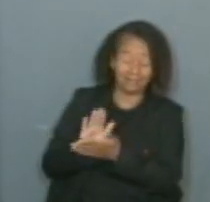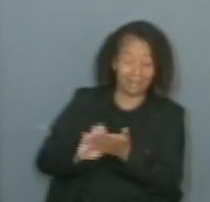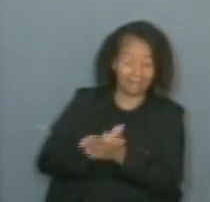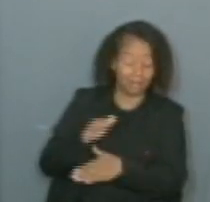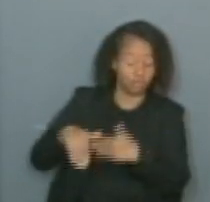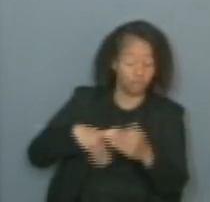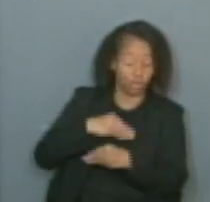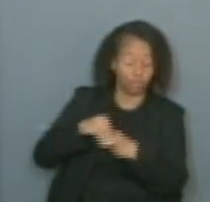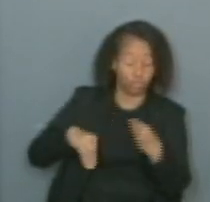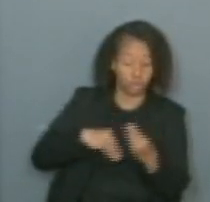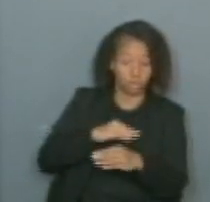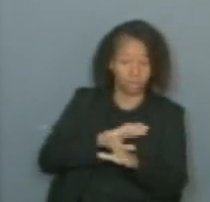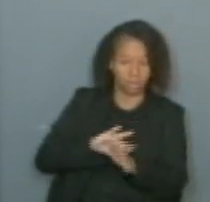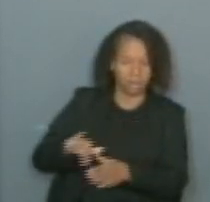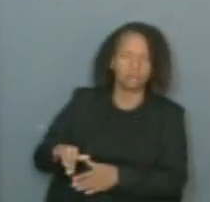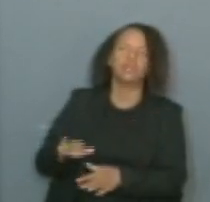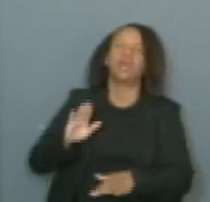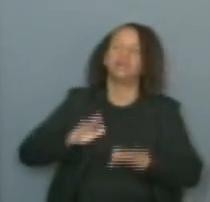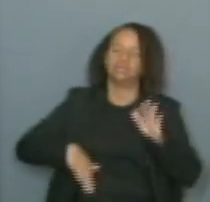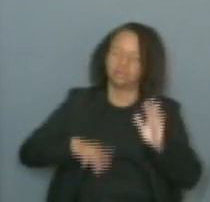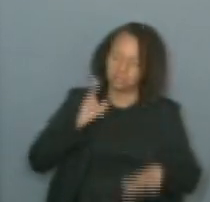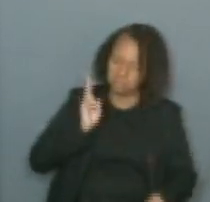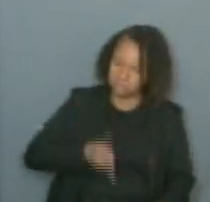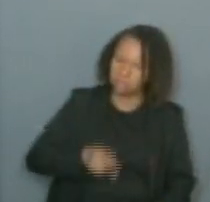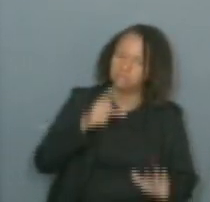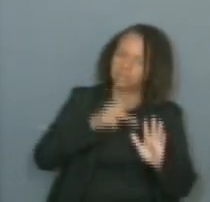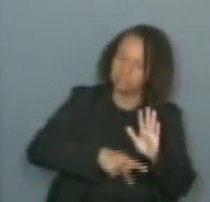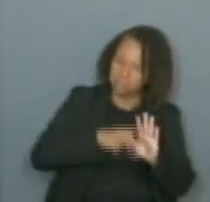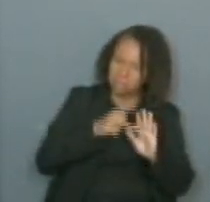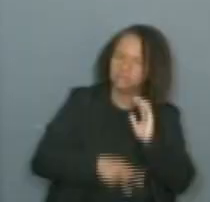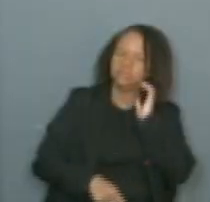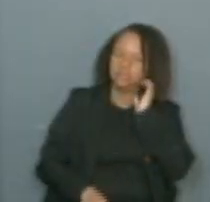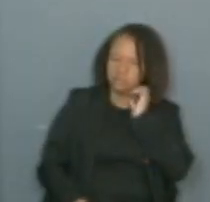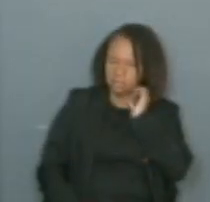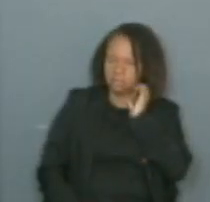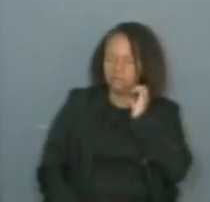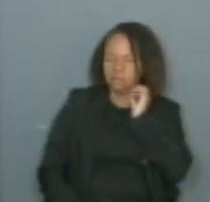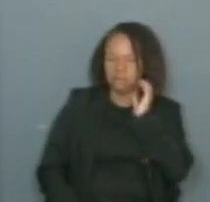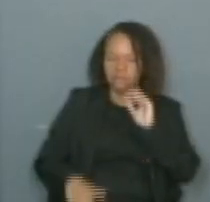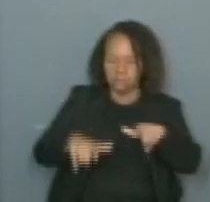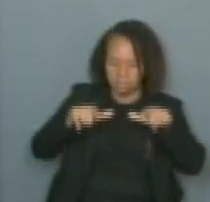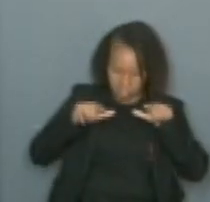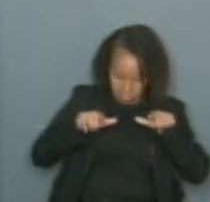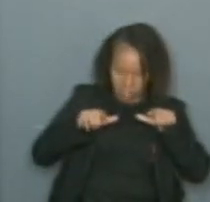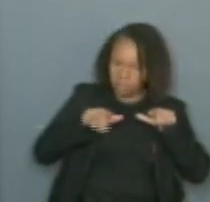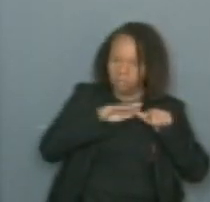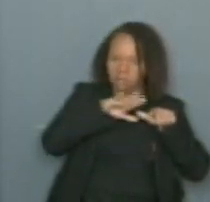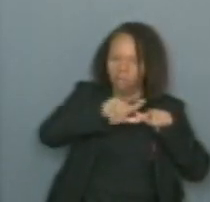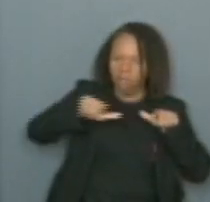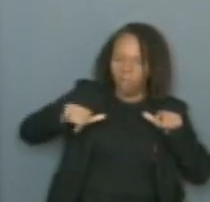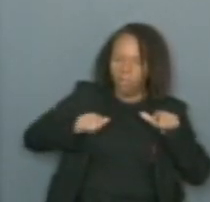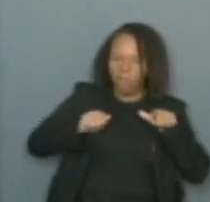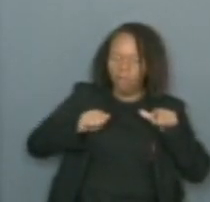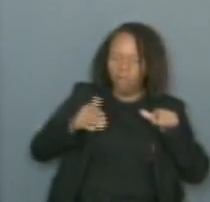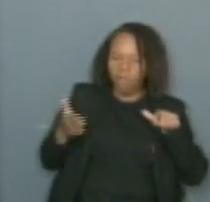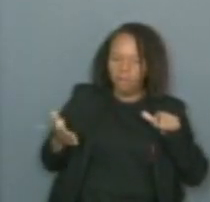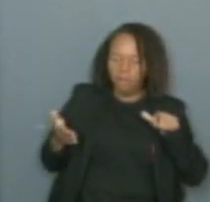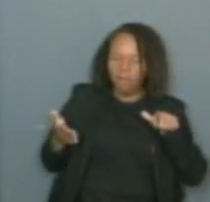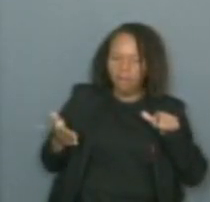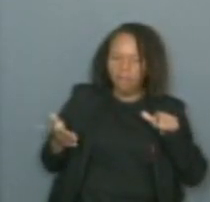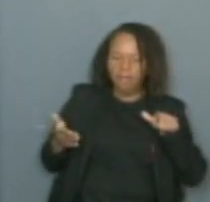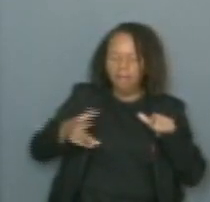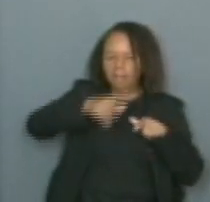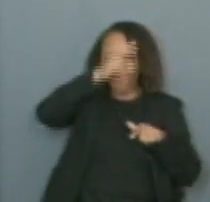política, que muitas vezes os projetos chegam aqui, é cheque em branco, é folha em branco,